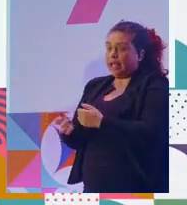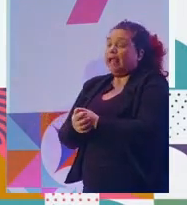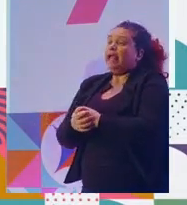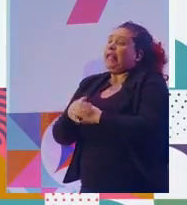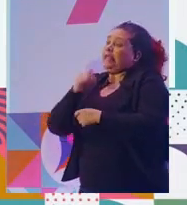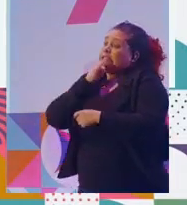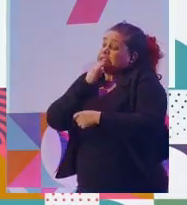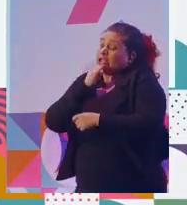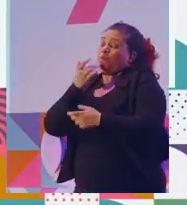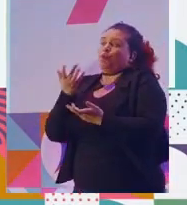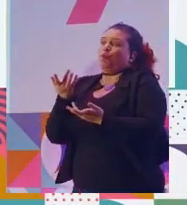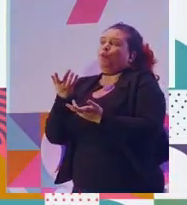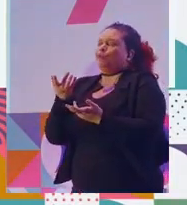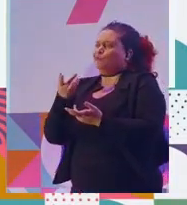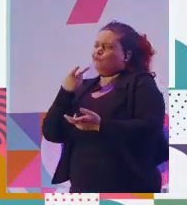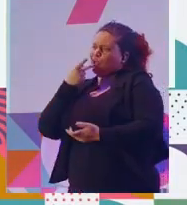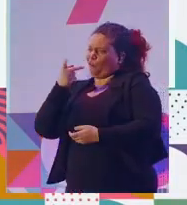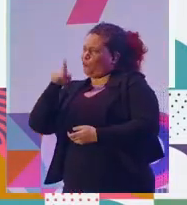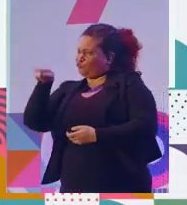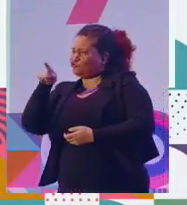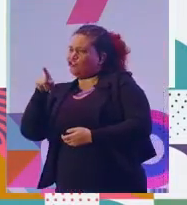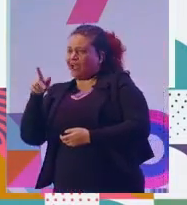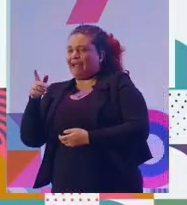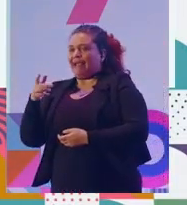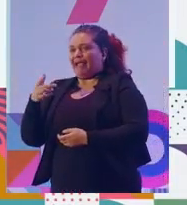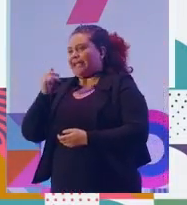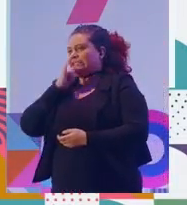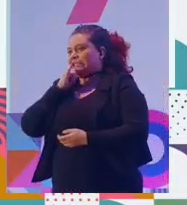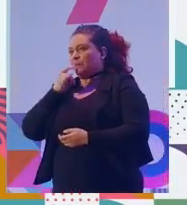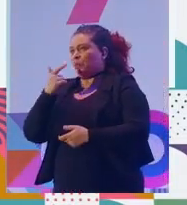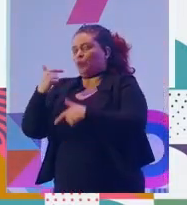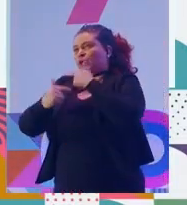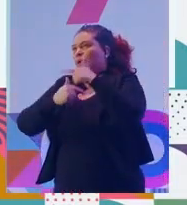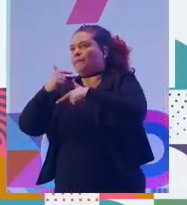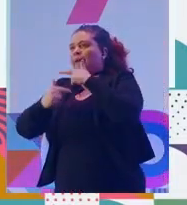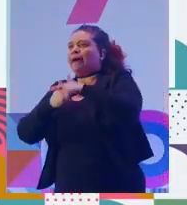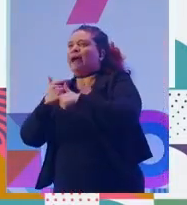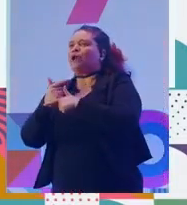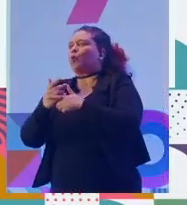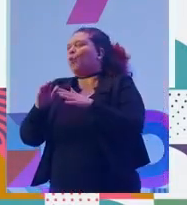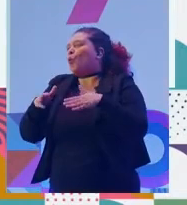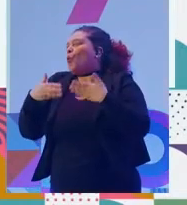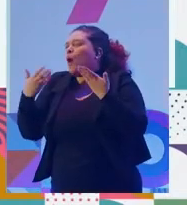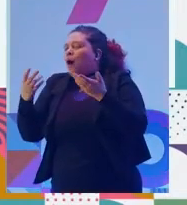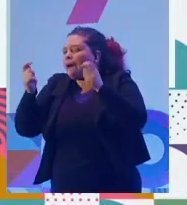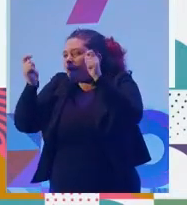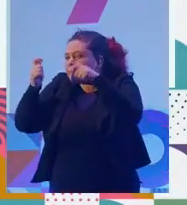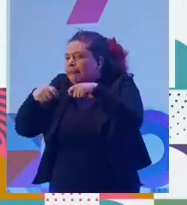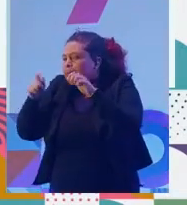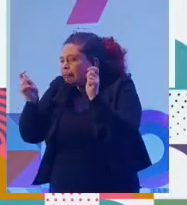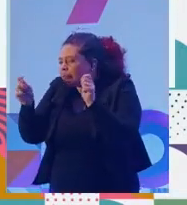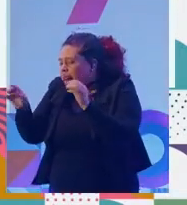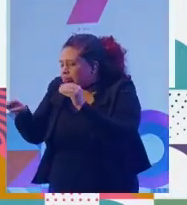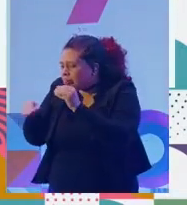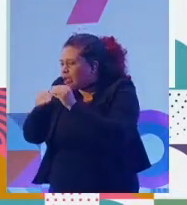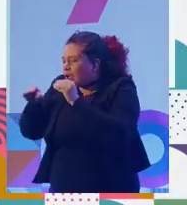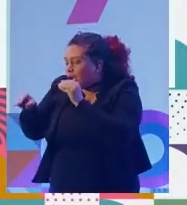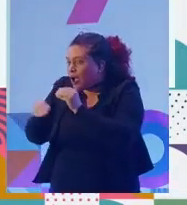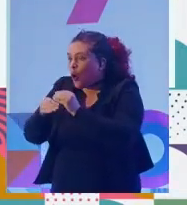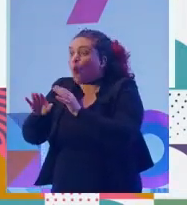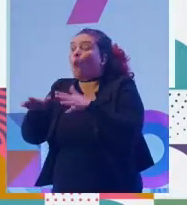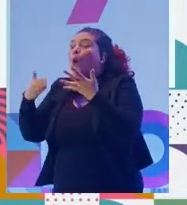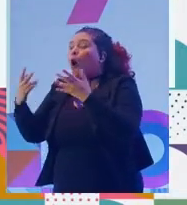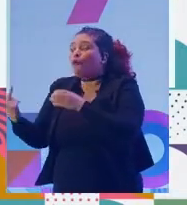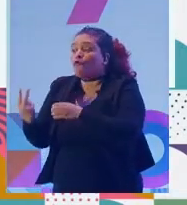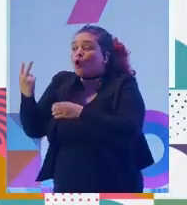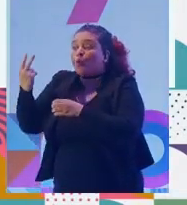Aqui a gente pode fazer a mão de obra inversa, de saber quais são as capacidades que nós queremos agregar e qual é o valor que a gente